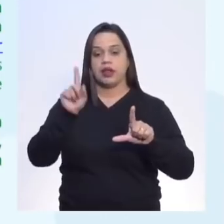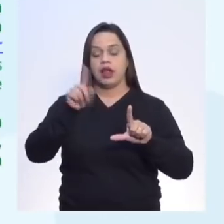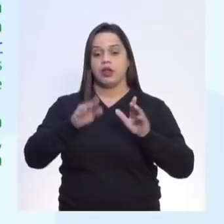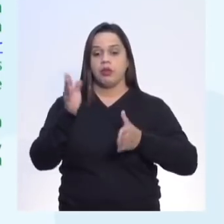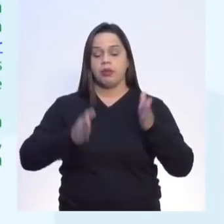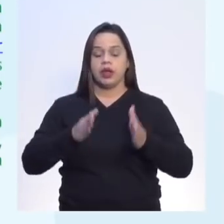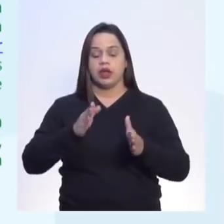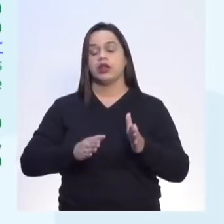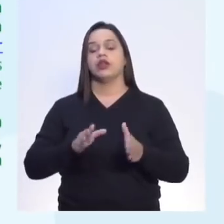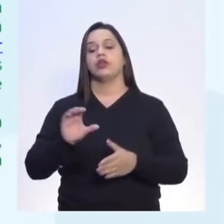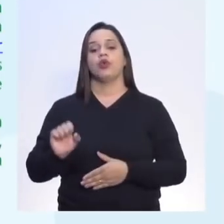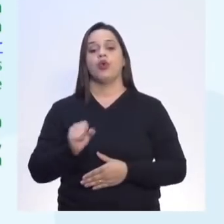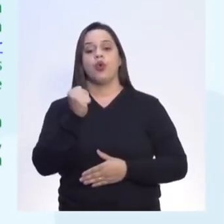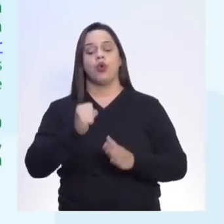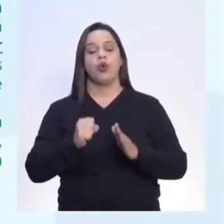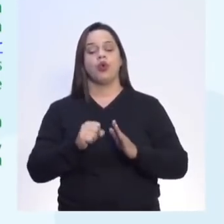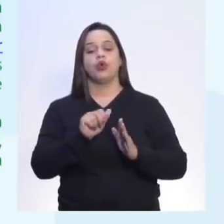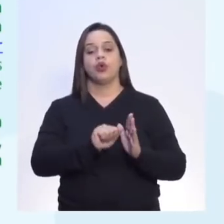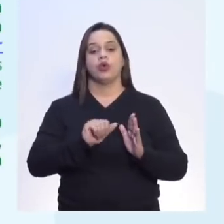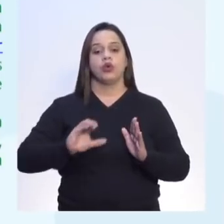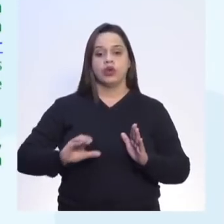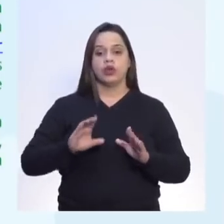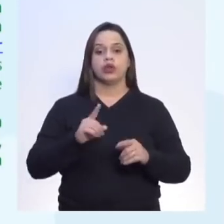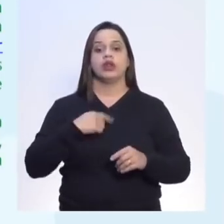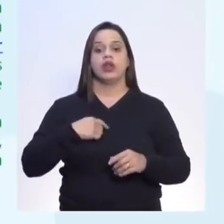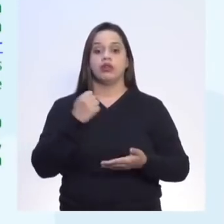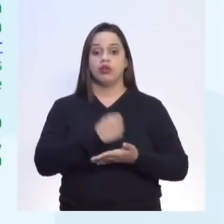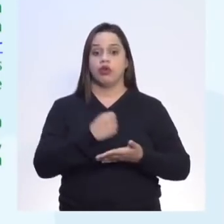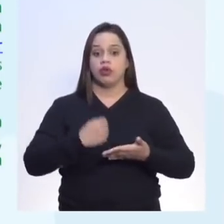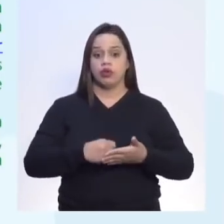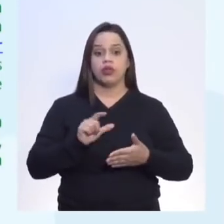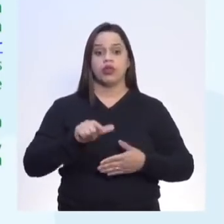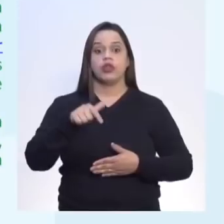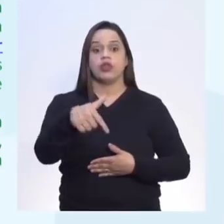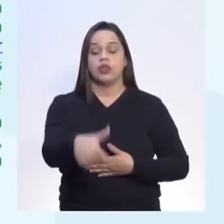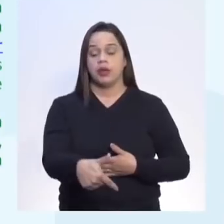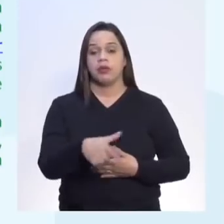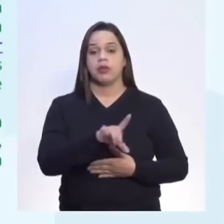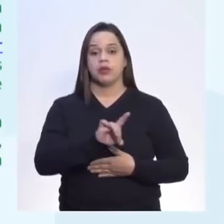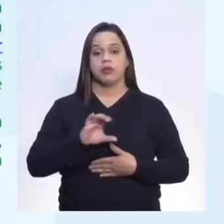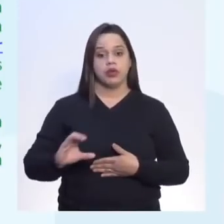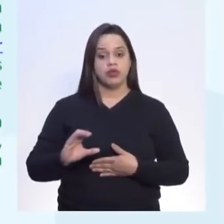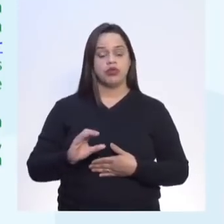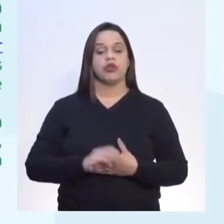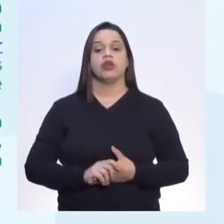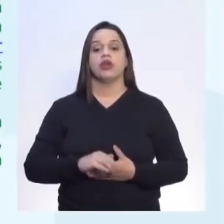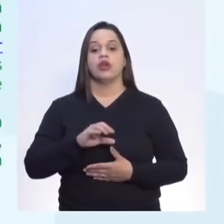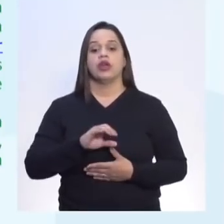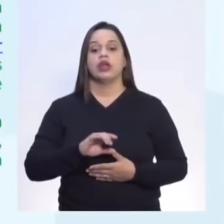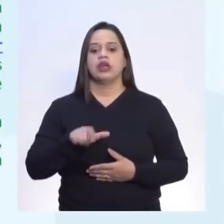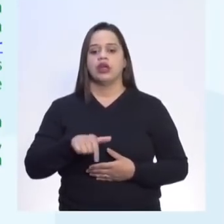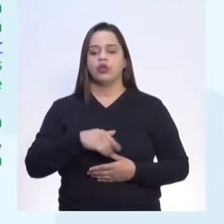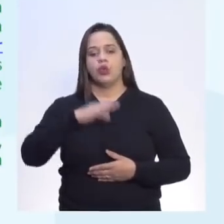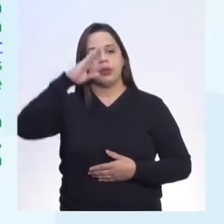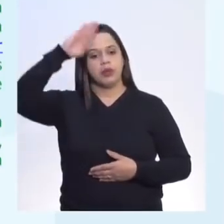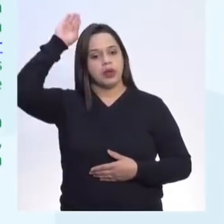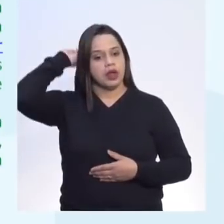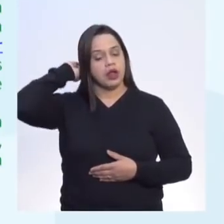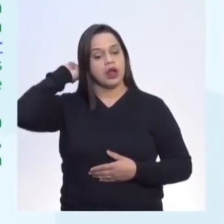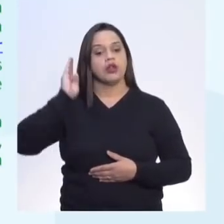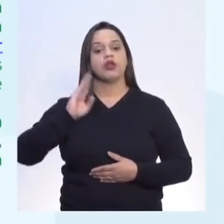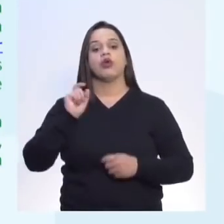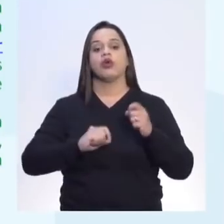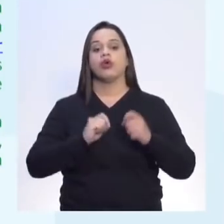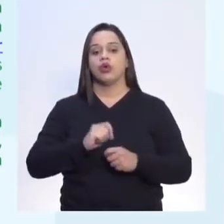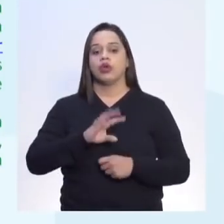última resposta registrada ocorreu em 393 d.C., quando o imperador romano, Teodósio, ordenou que os